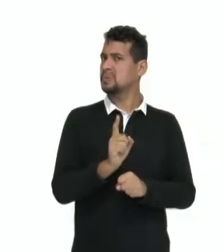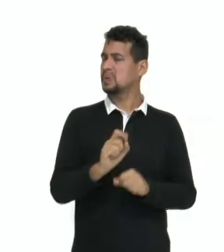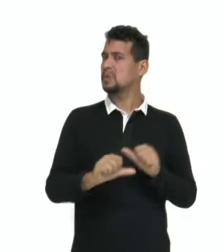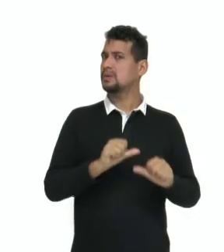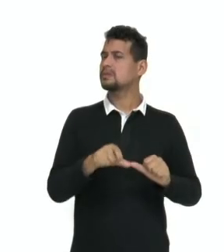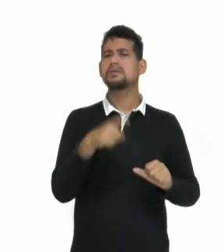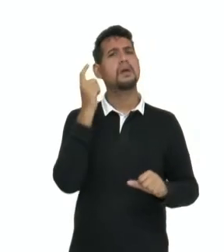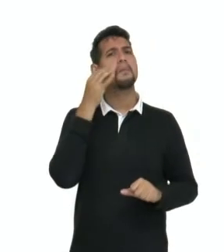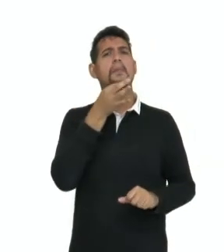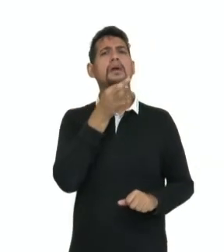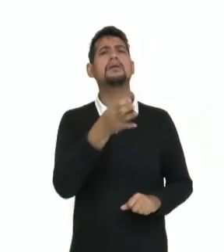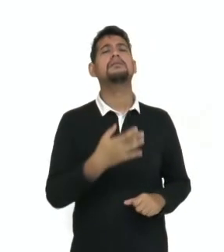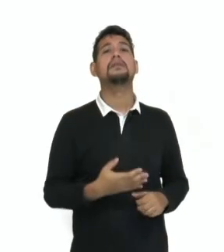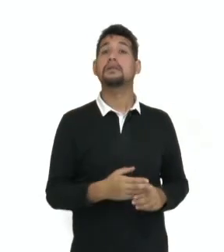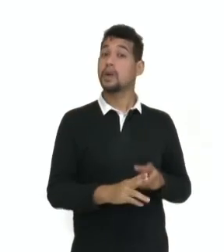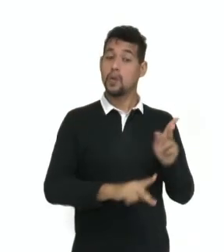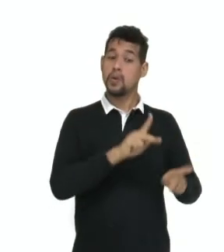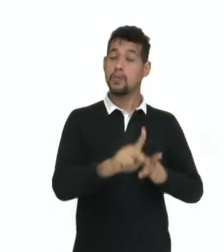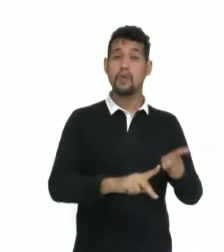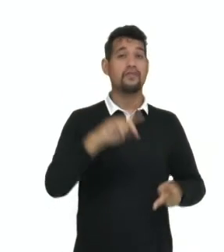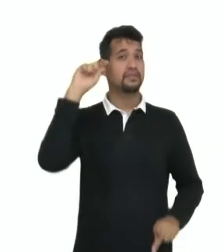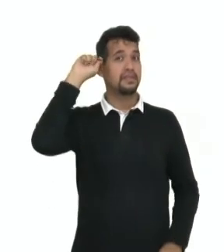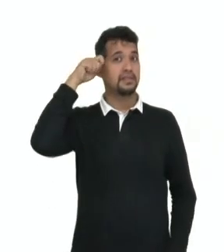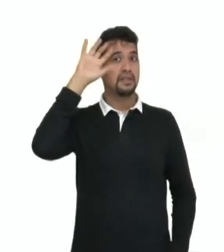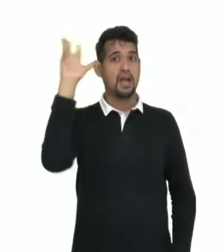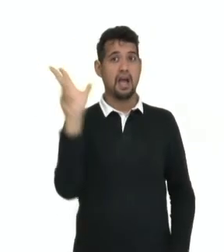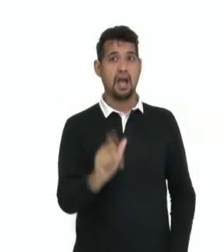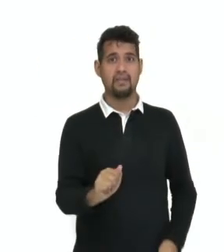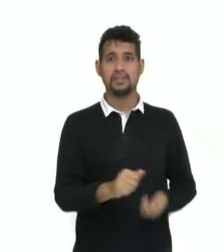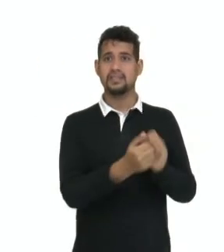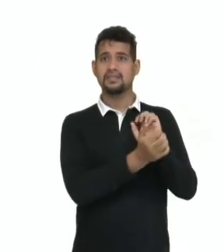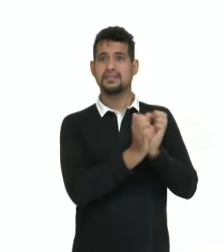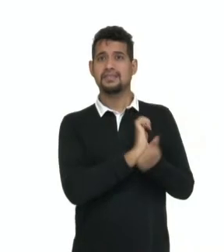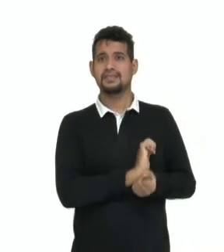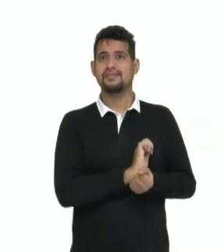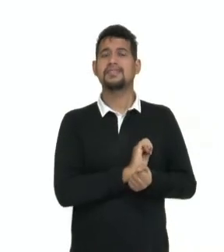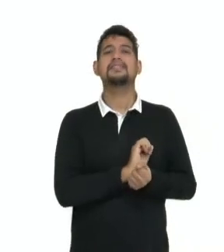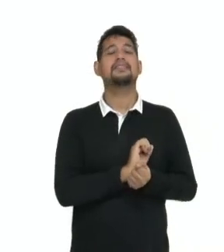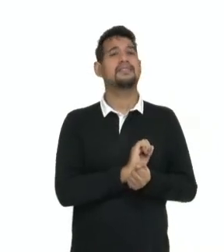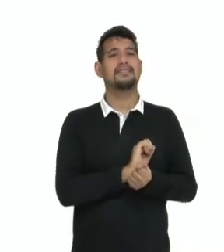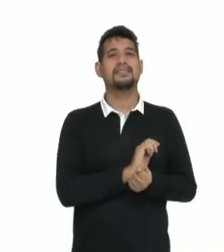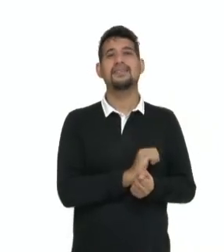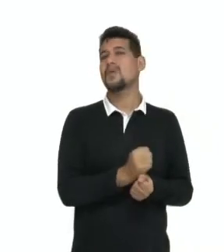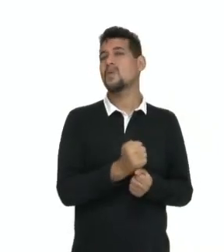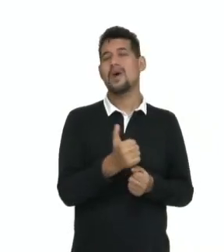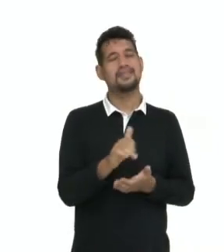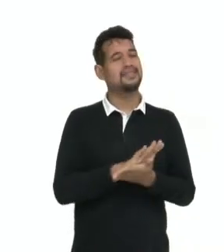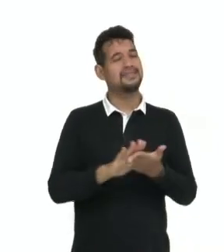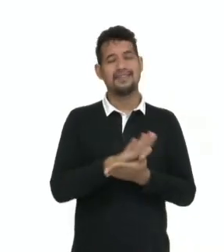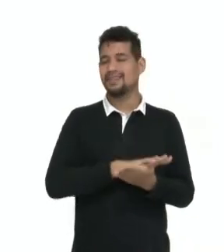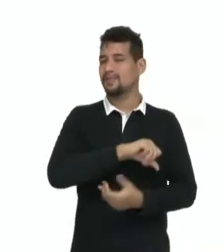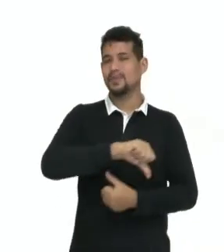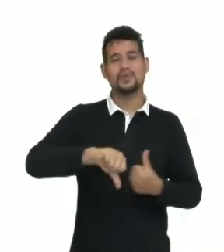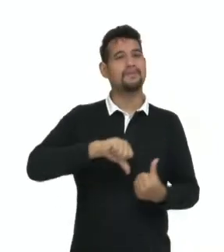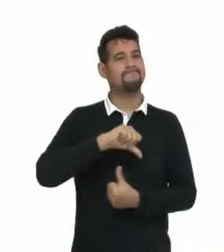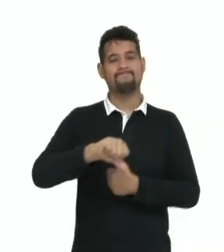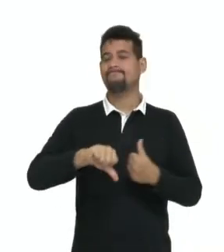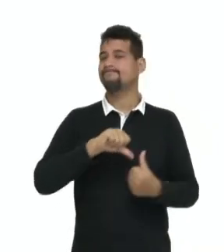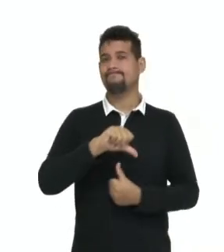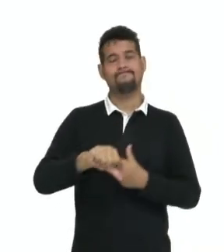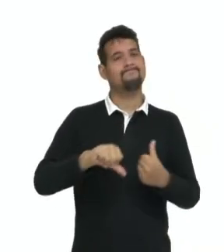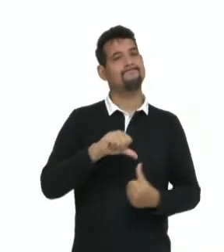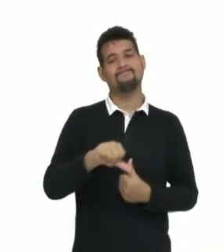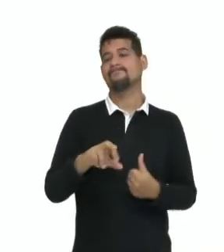Então aqui, ó, para a população de africanos e africanas escravizados, praticamente nada mudou, né, em relação à